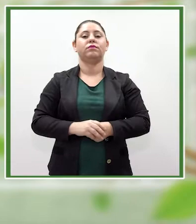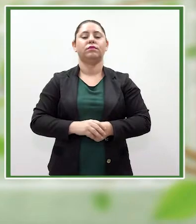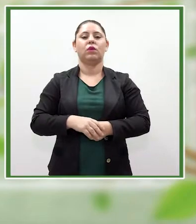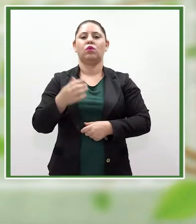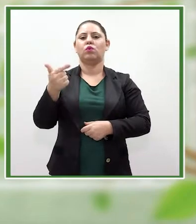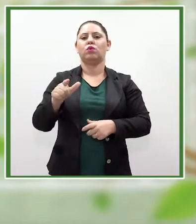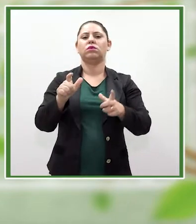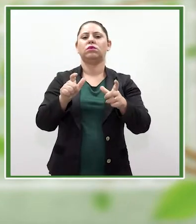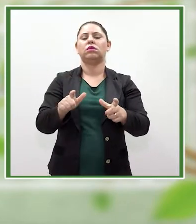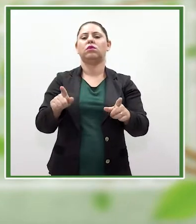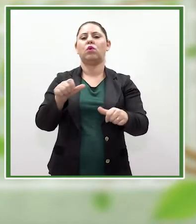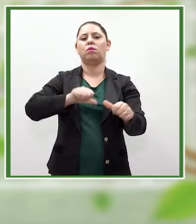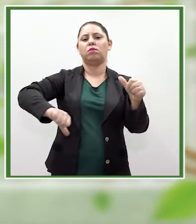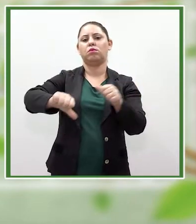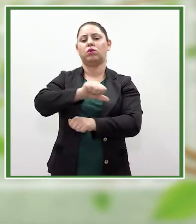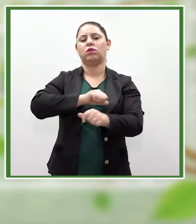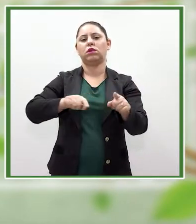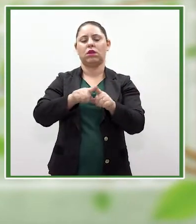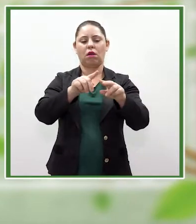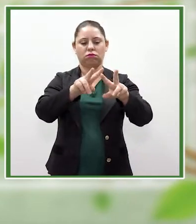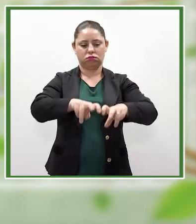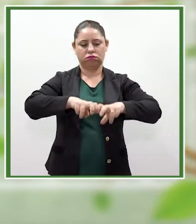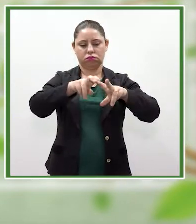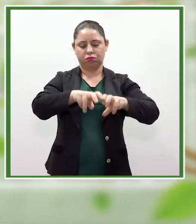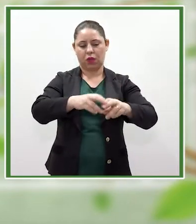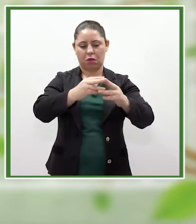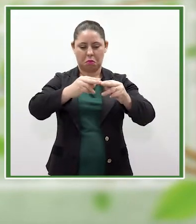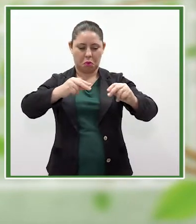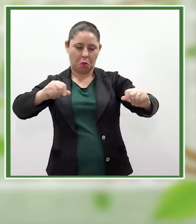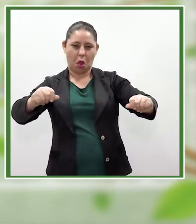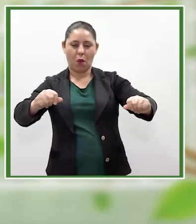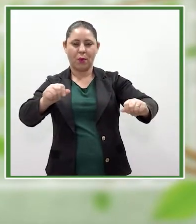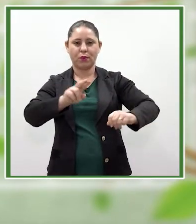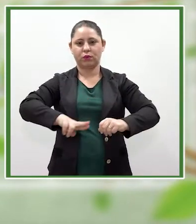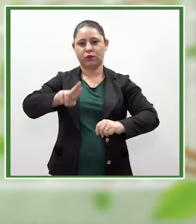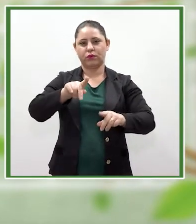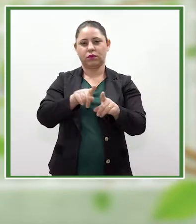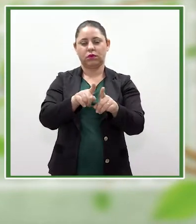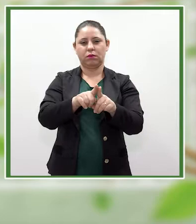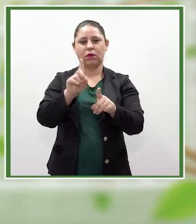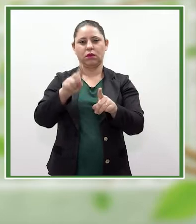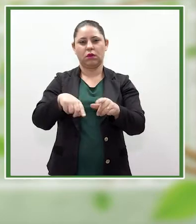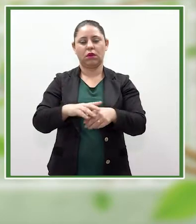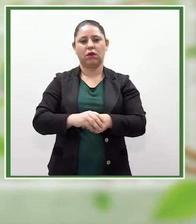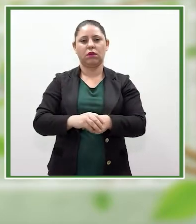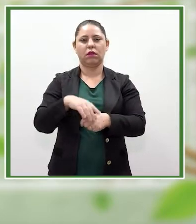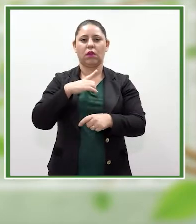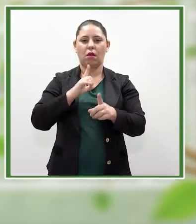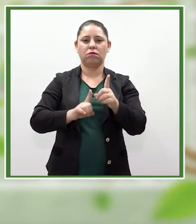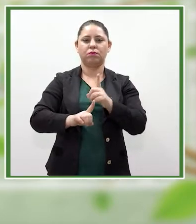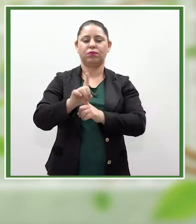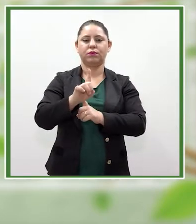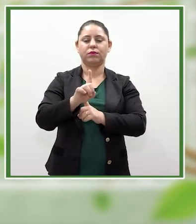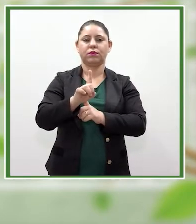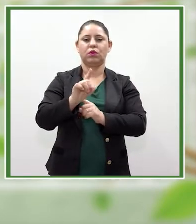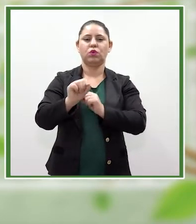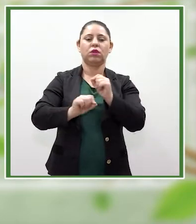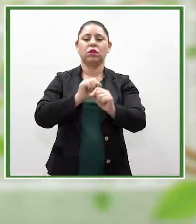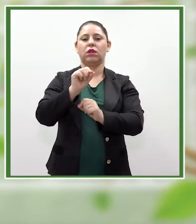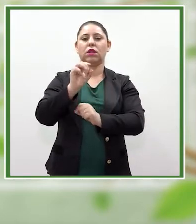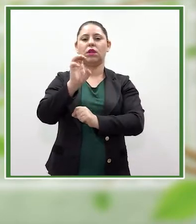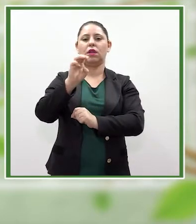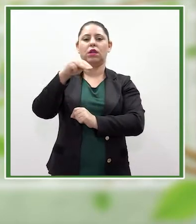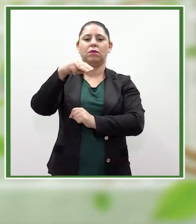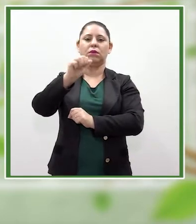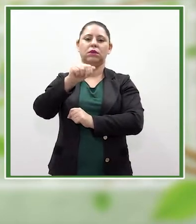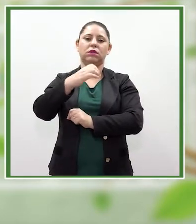uso, da terra. No estado do Mato Grosso do Sul, apenas 19%, né? E esse ponto é um